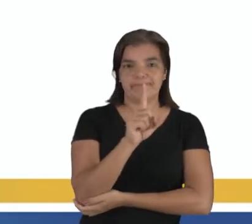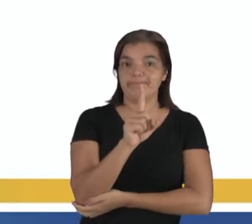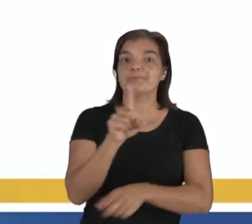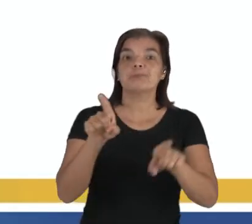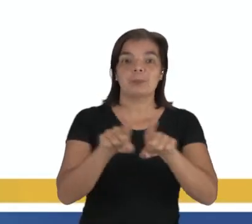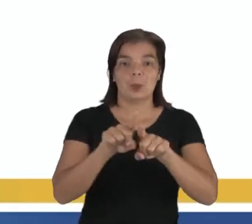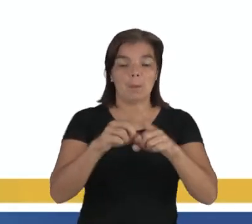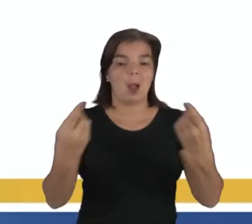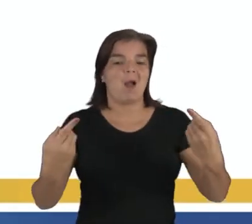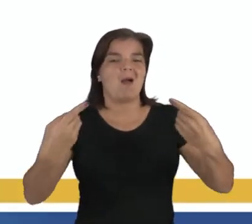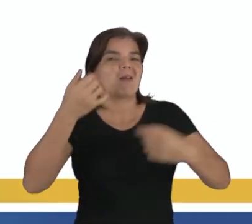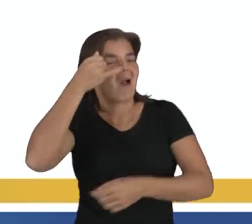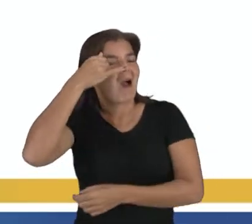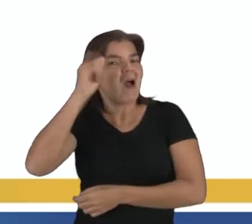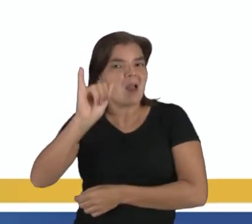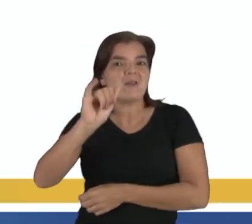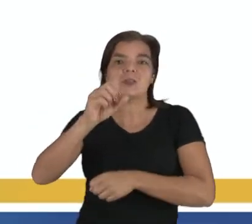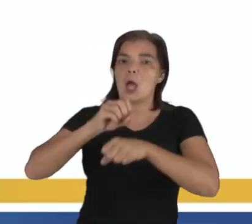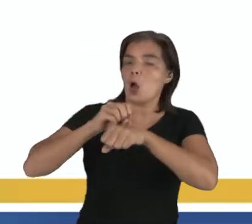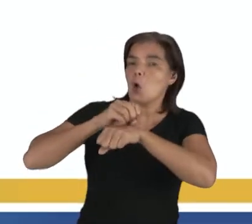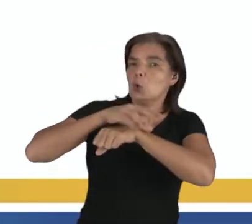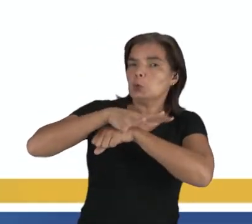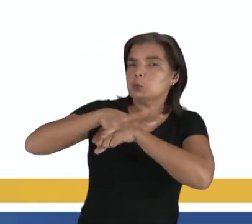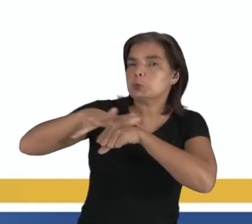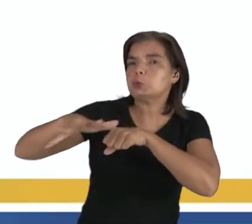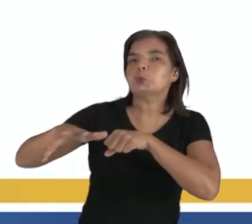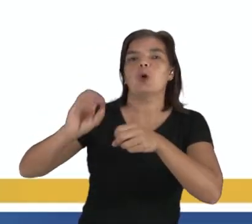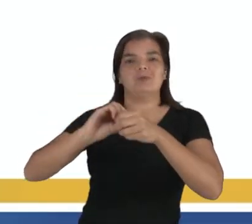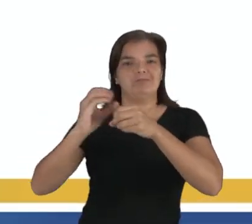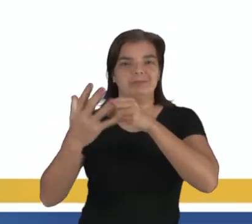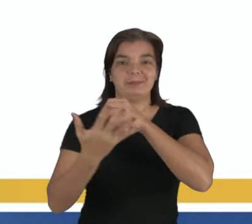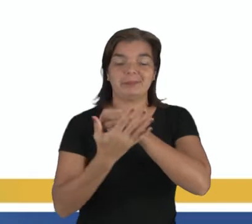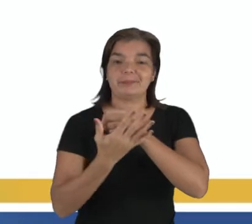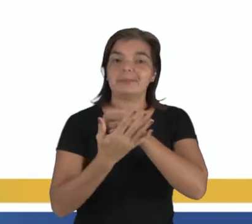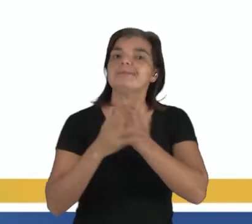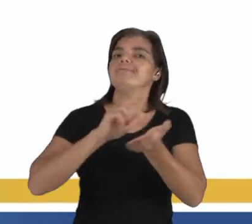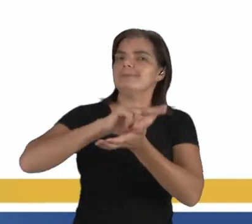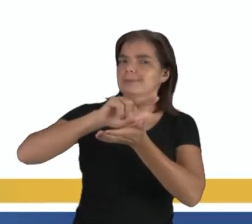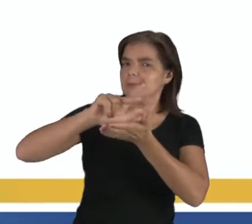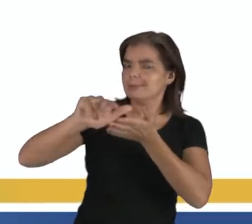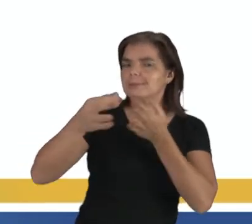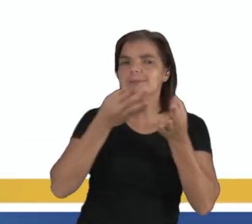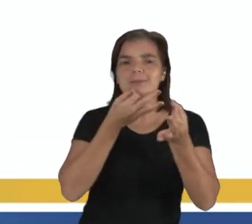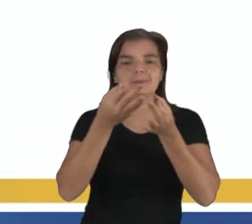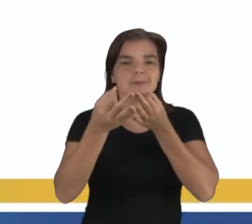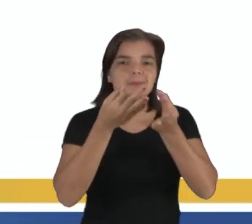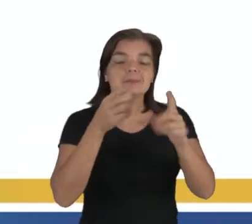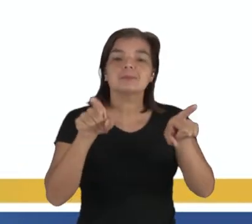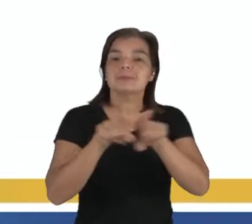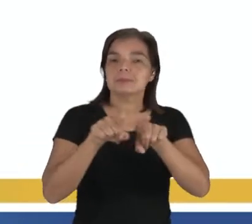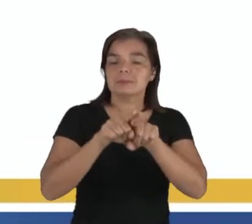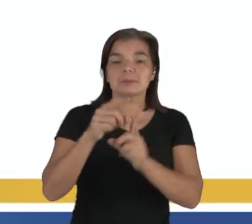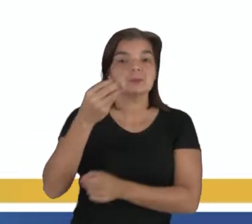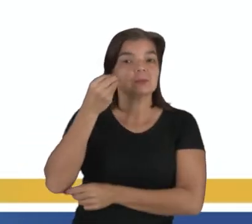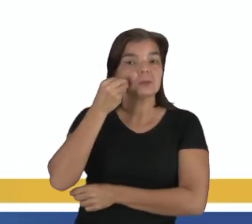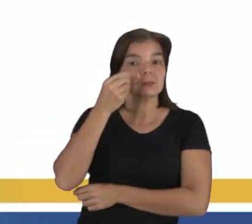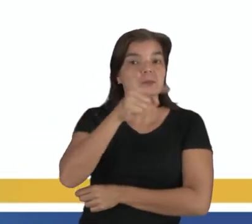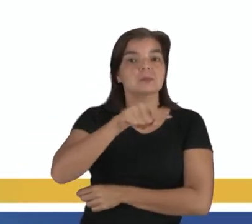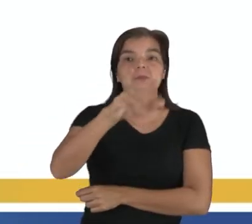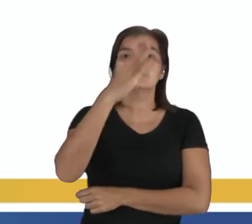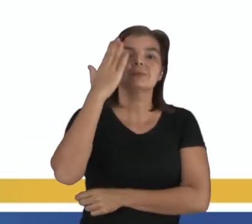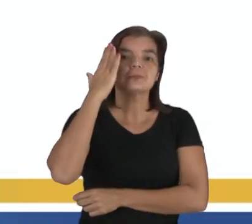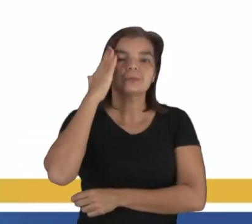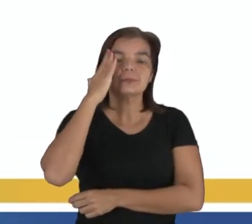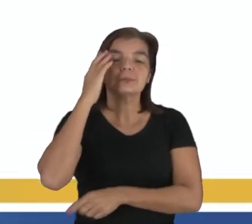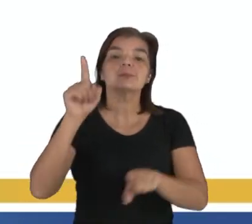para conter a propagação da Covid-19. E ele coloca vários argumentos tentando te convencer disso,